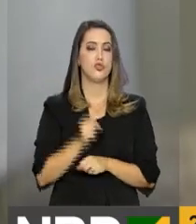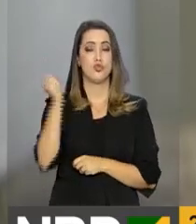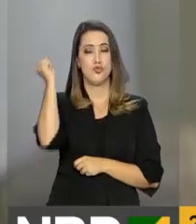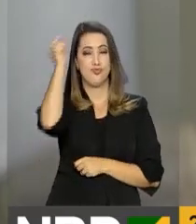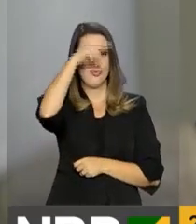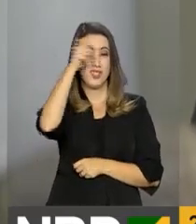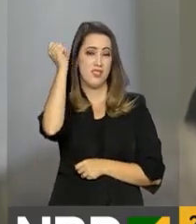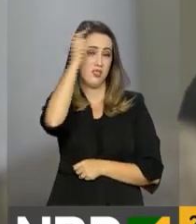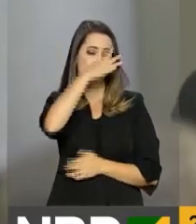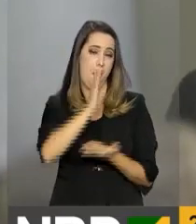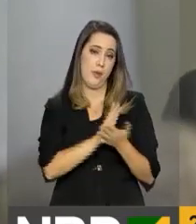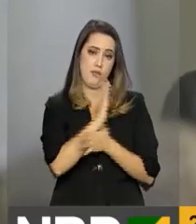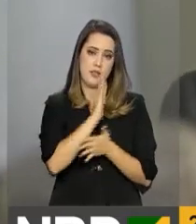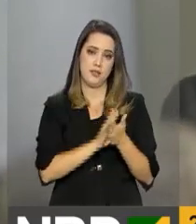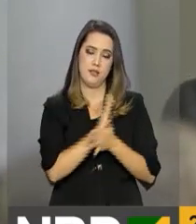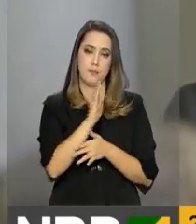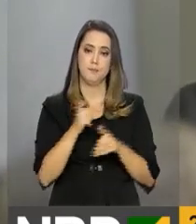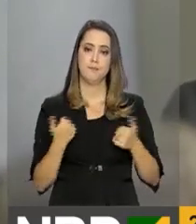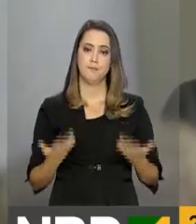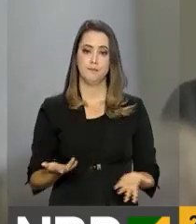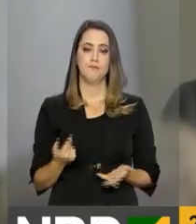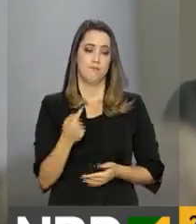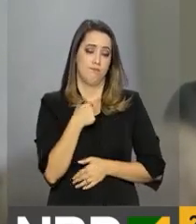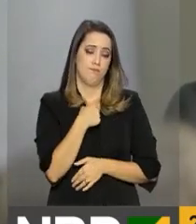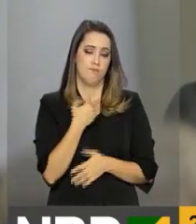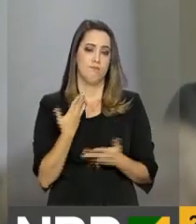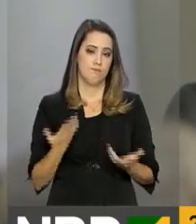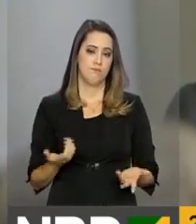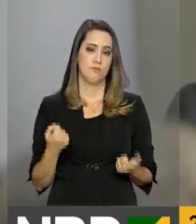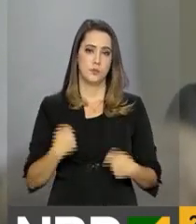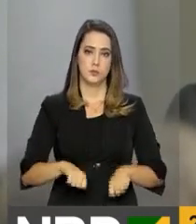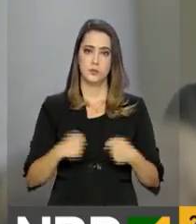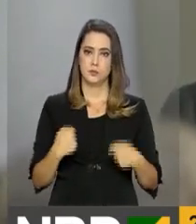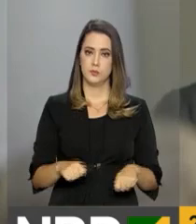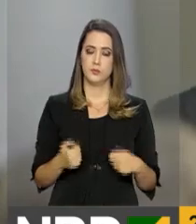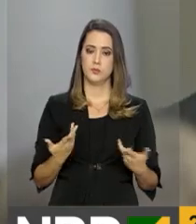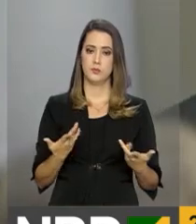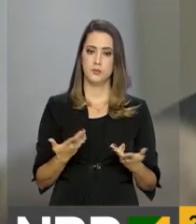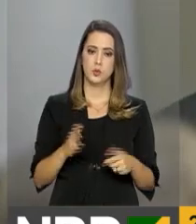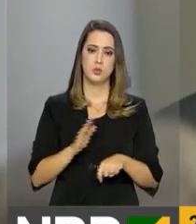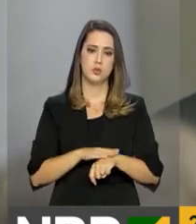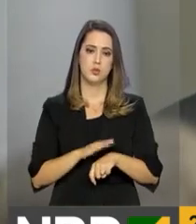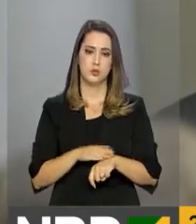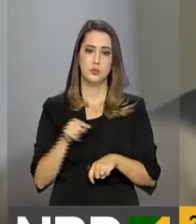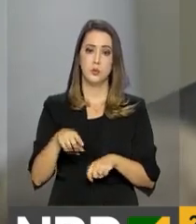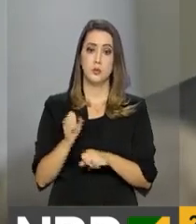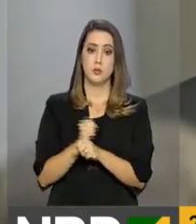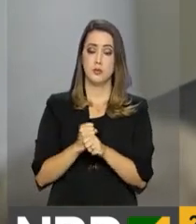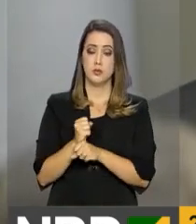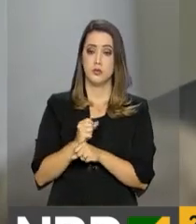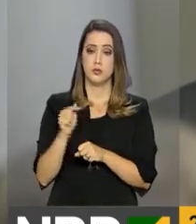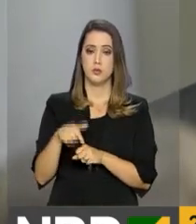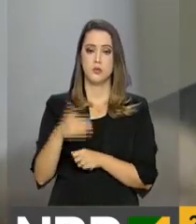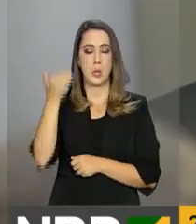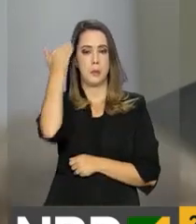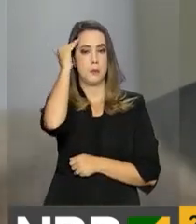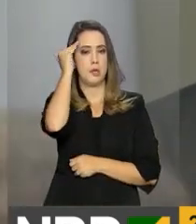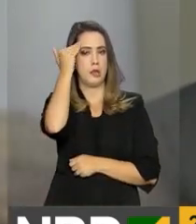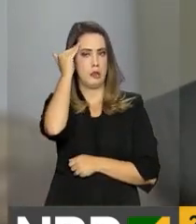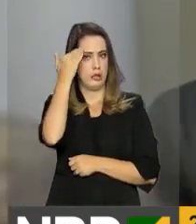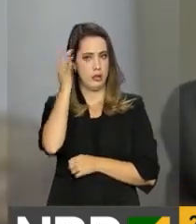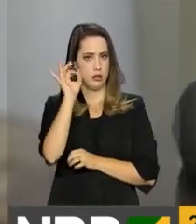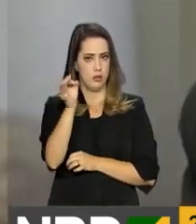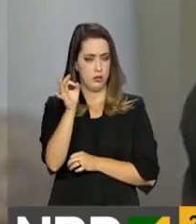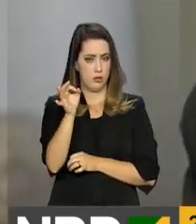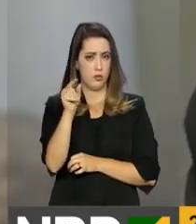reforma da Previdência. E eu tive que, num dado momento, neste ano, compreendendo